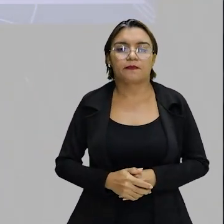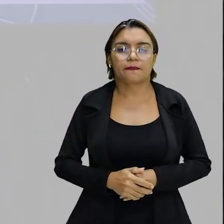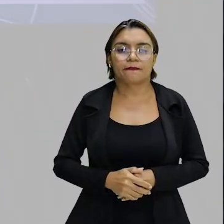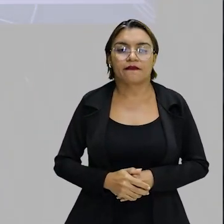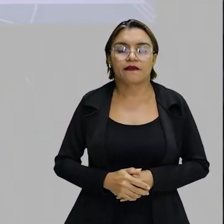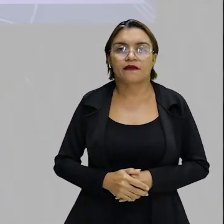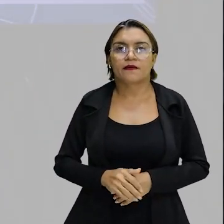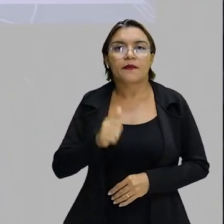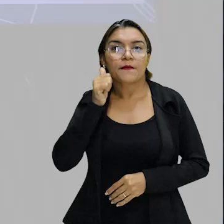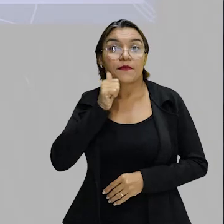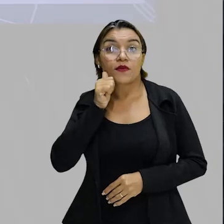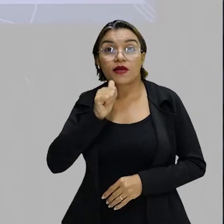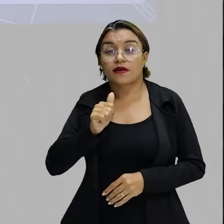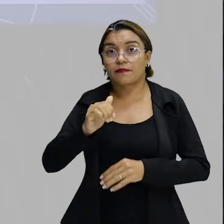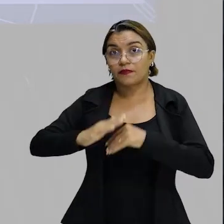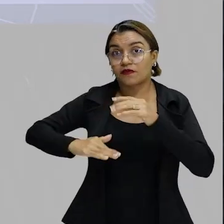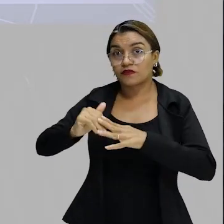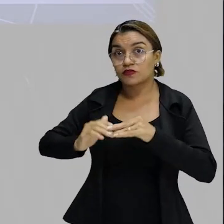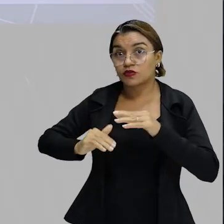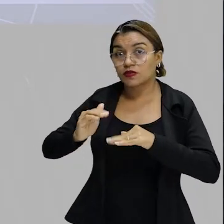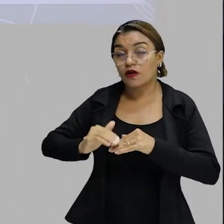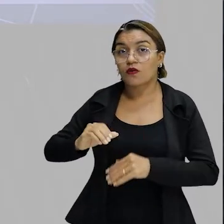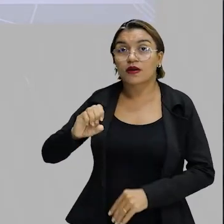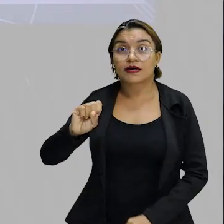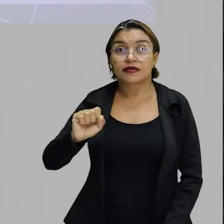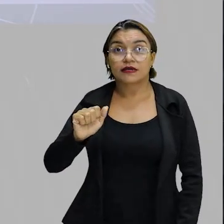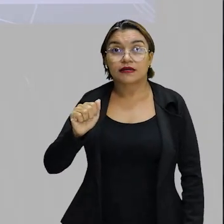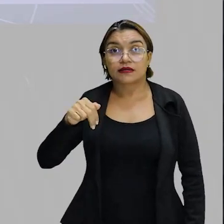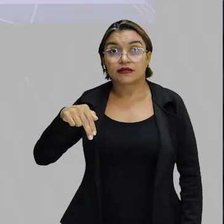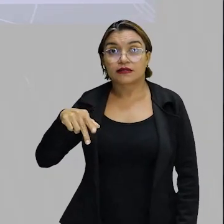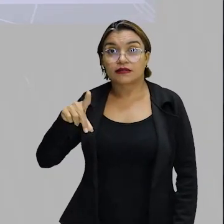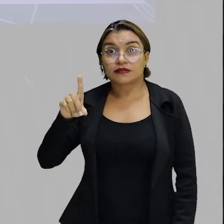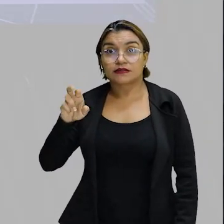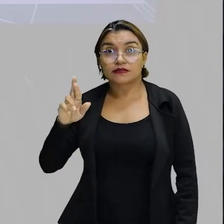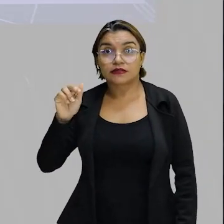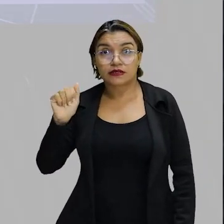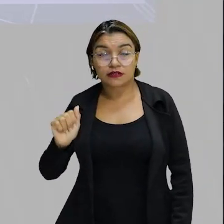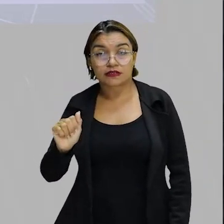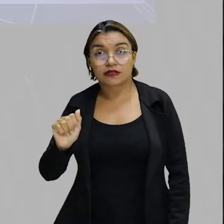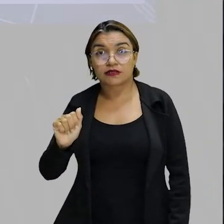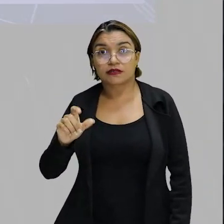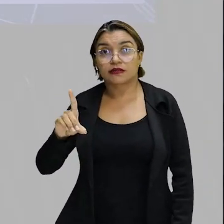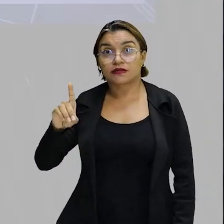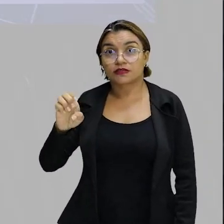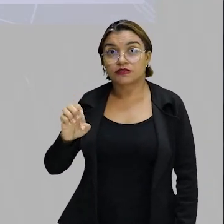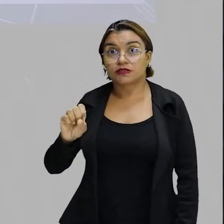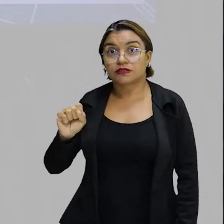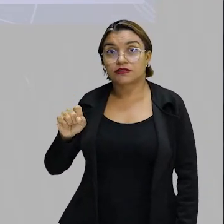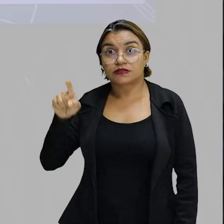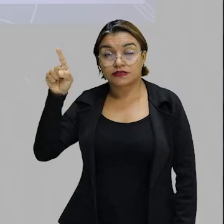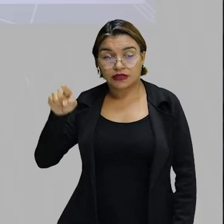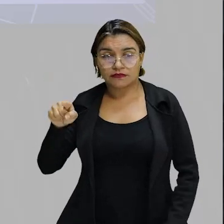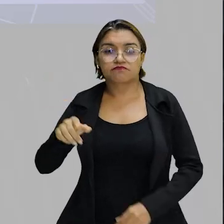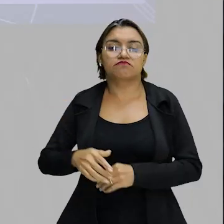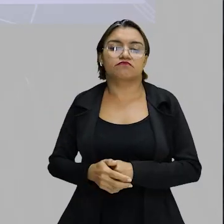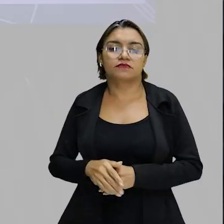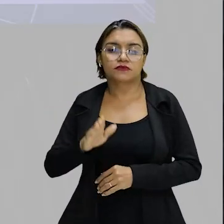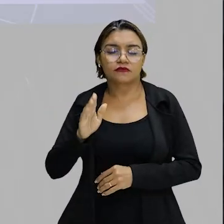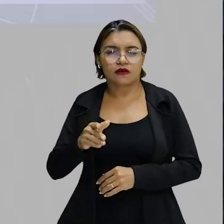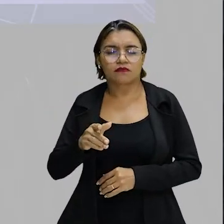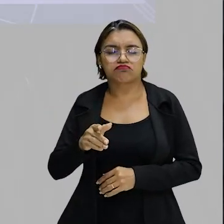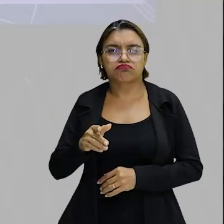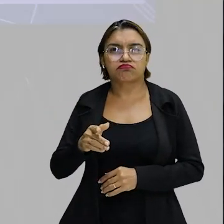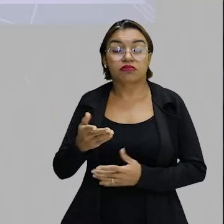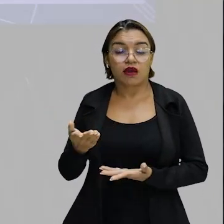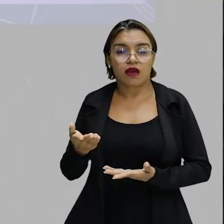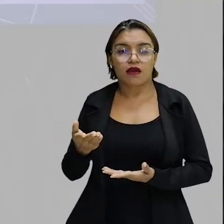Sá, ela gravou uma música chamada Olhos Coloridos. Eu também já até falei eu até cantei em outra aula, mas eu já não vou